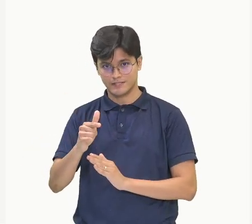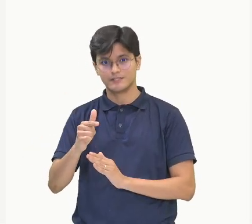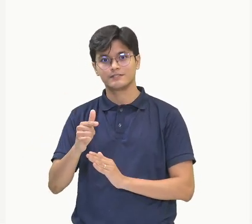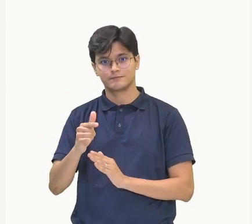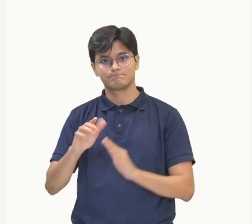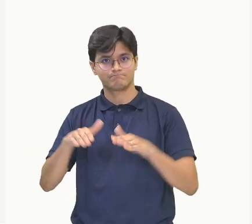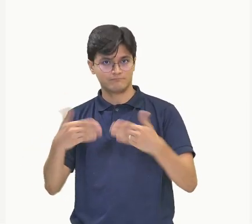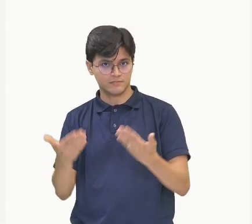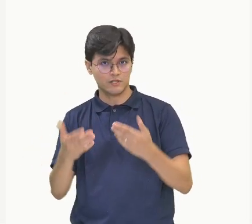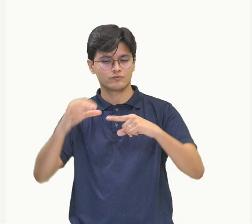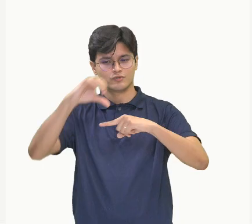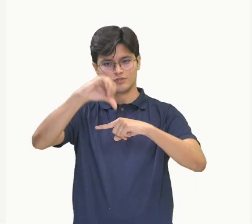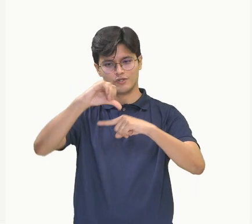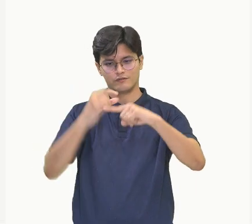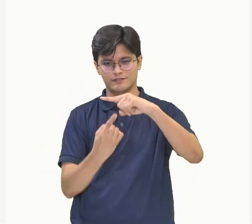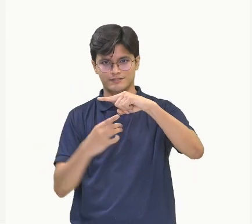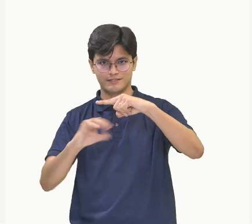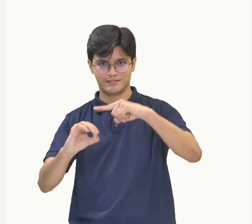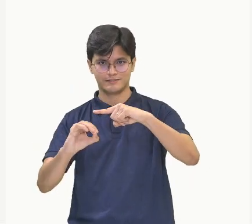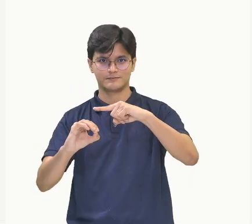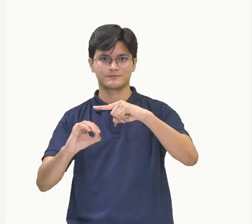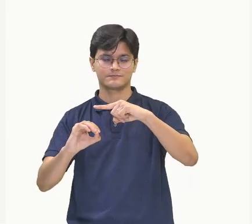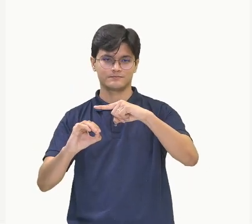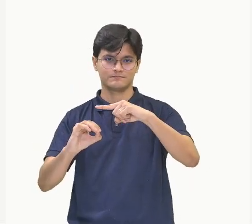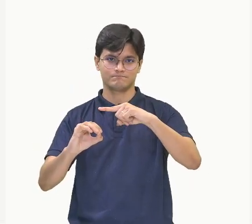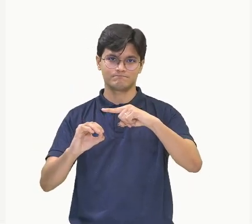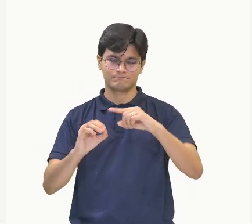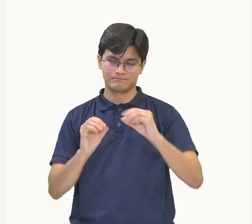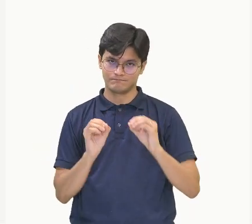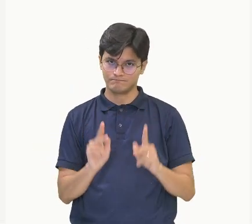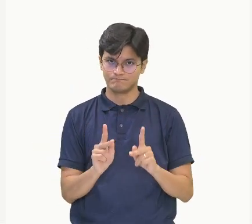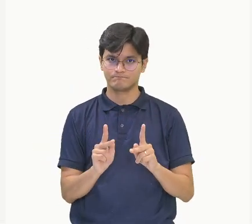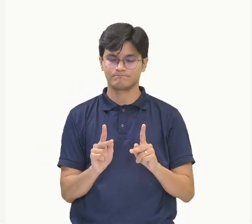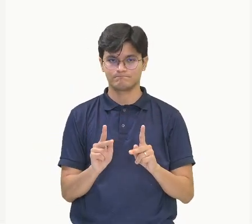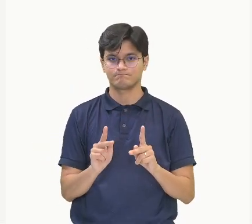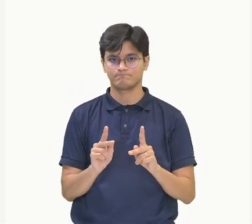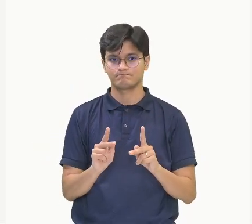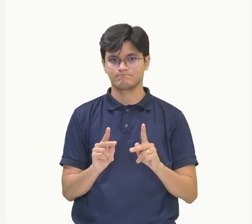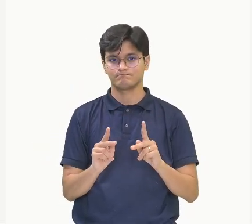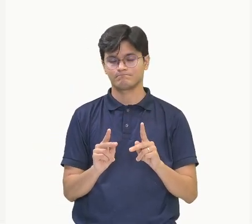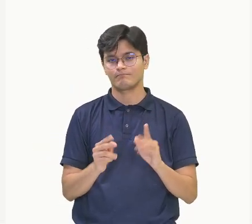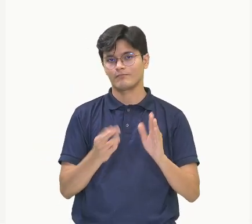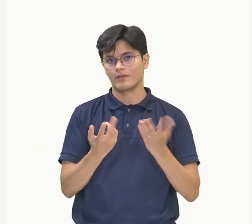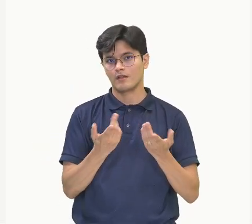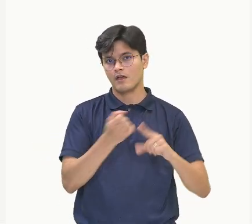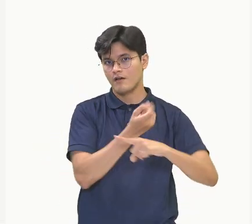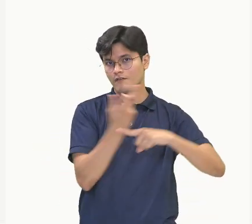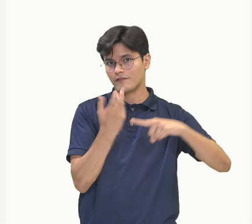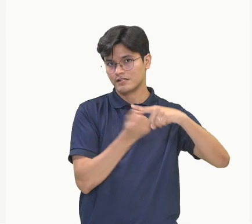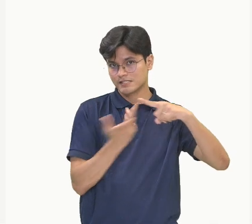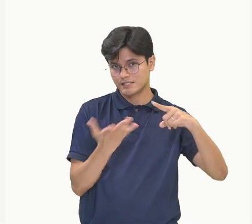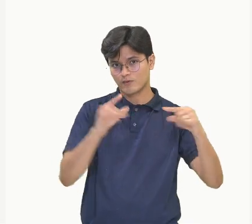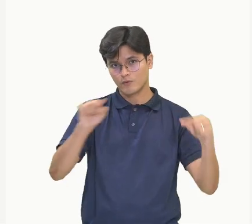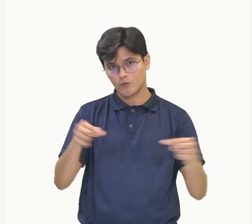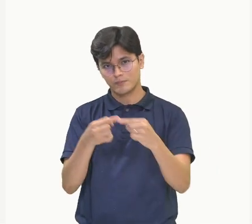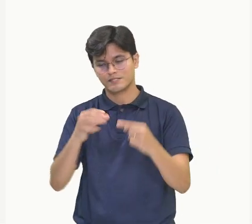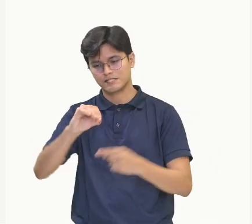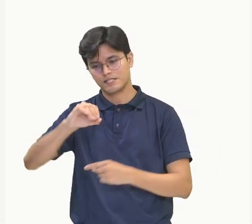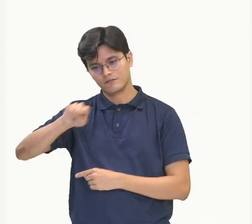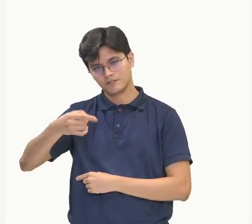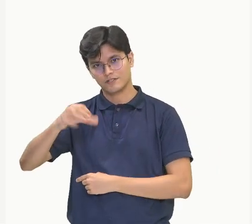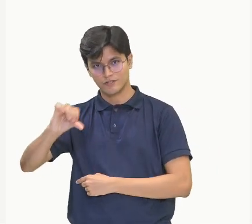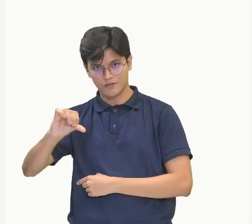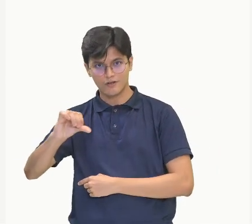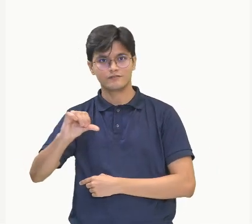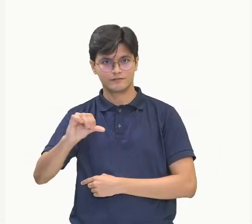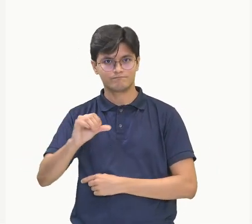decimal. Então, vai ficar 9 décimos. Ok? Então, a fração que representa 0,9 é 9 sobre